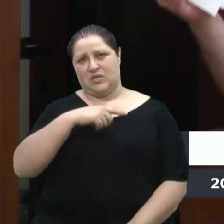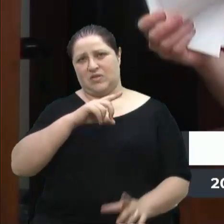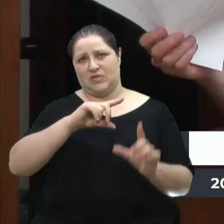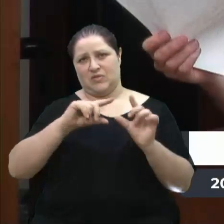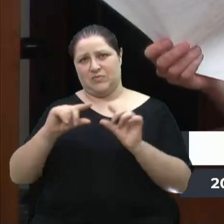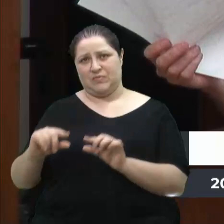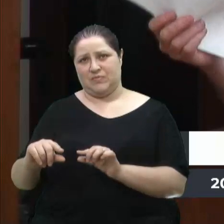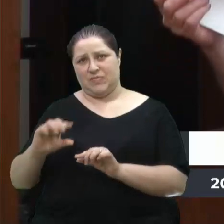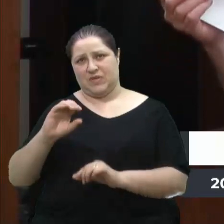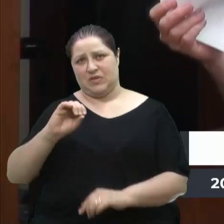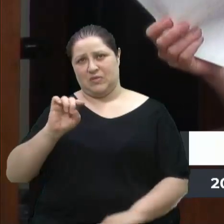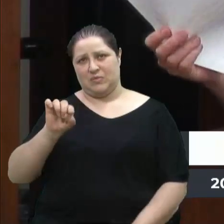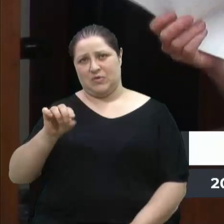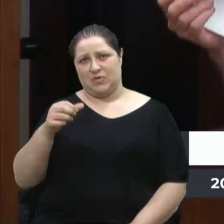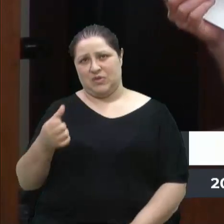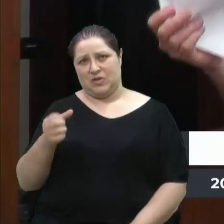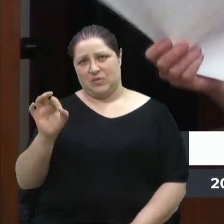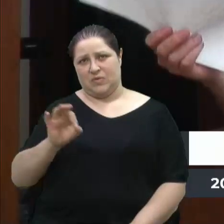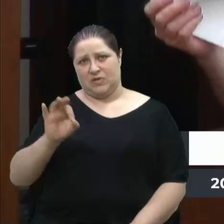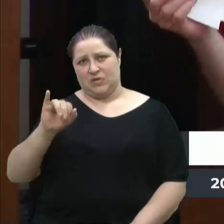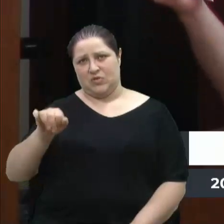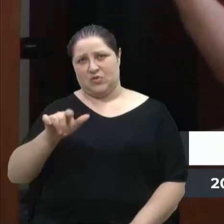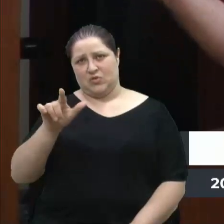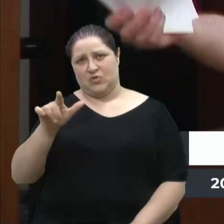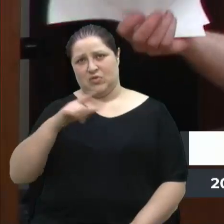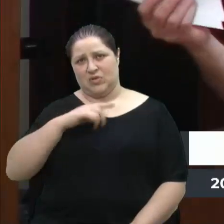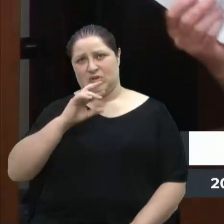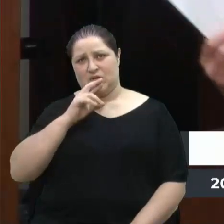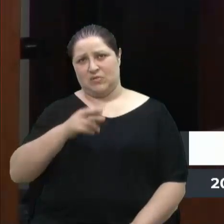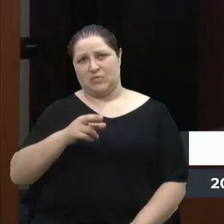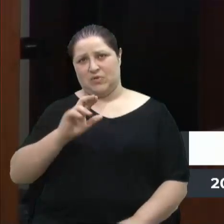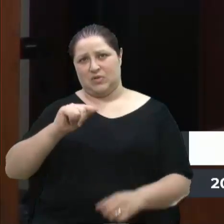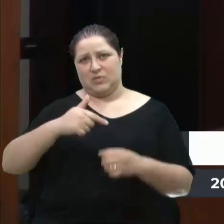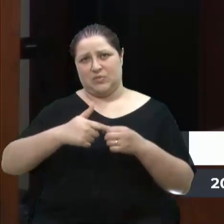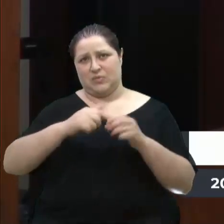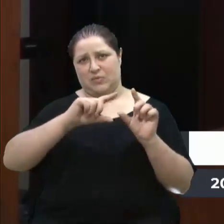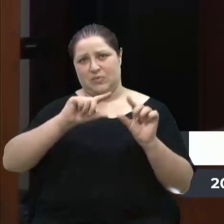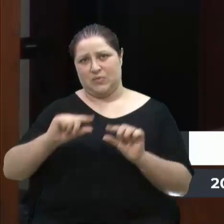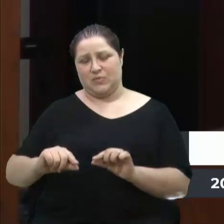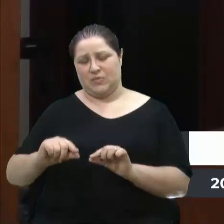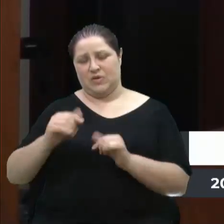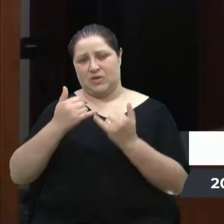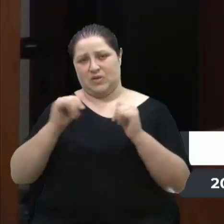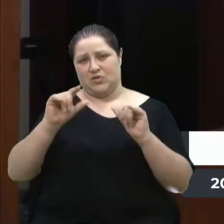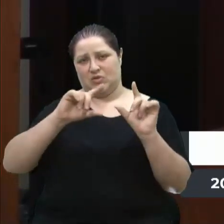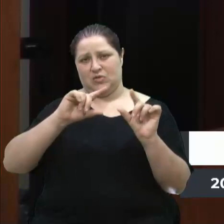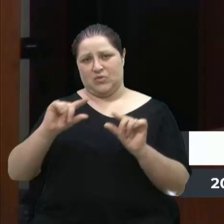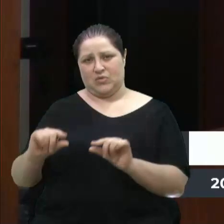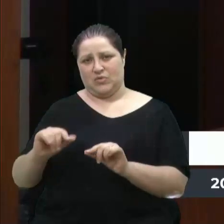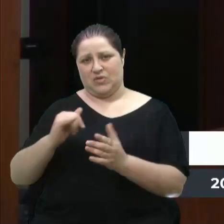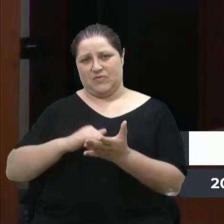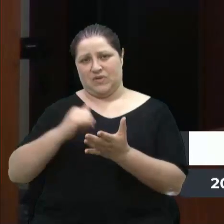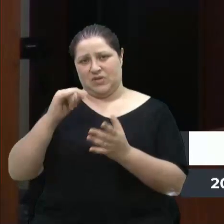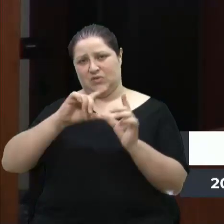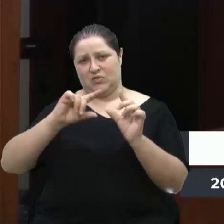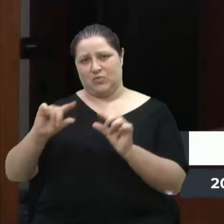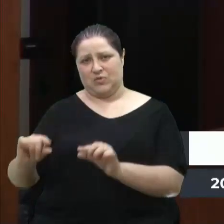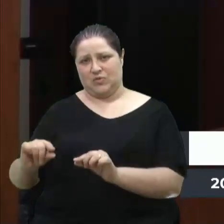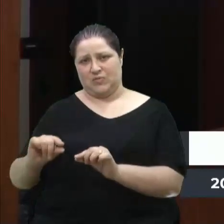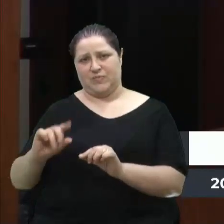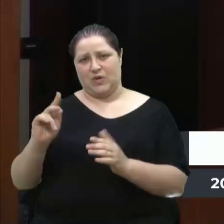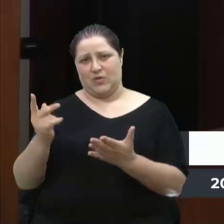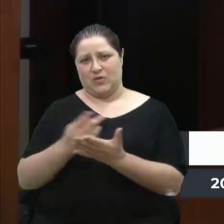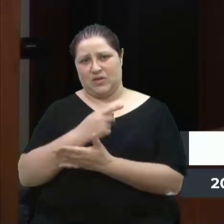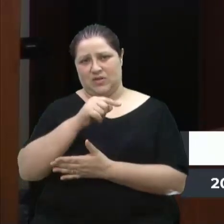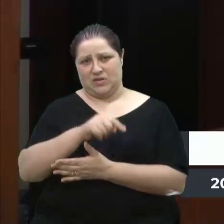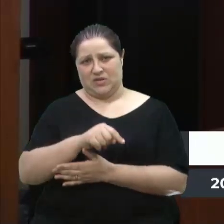em julho, como resposta ao barateamento dos combustíveis e da energia. Bom, quando acontece isso, vereador Estela,